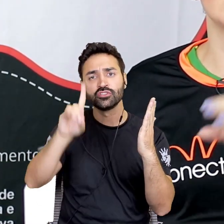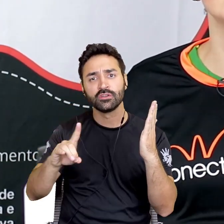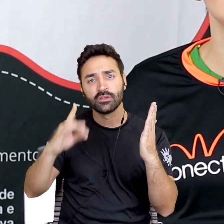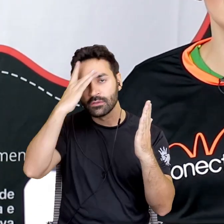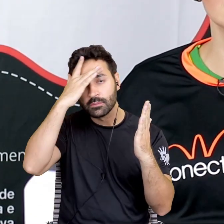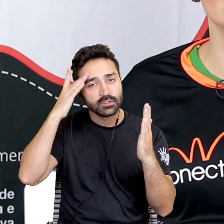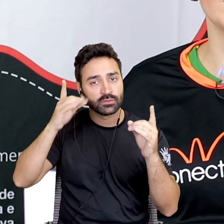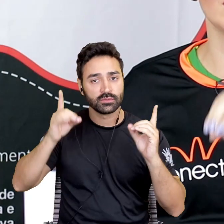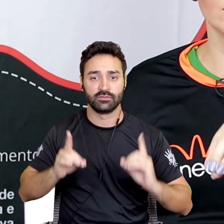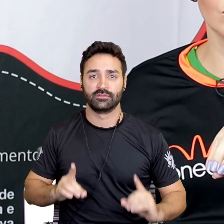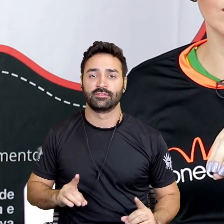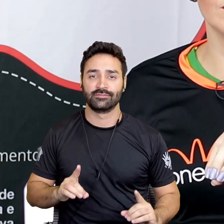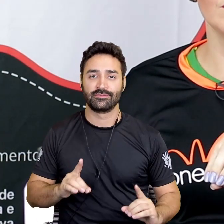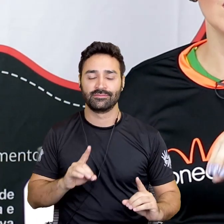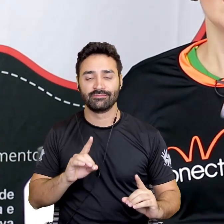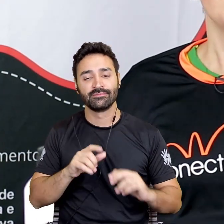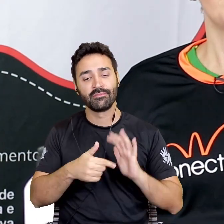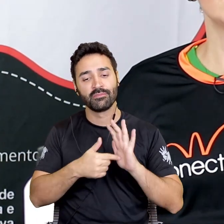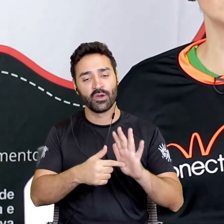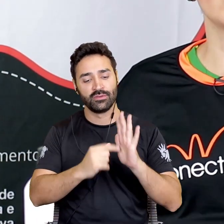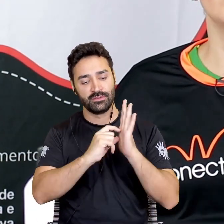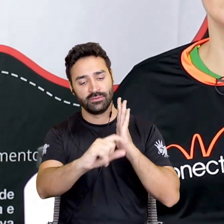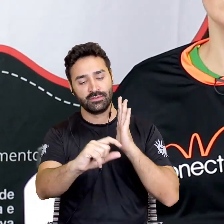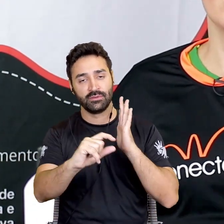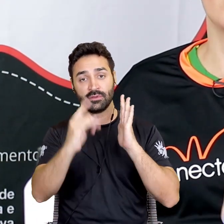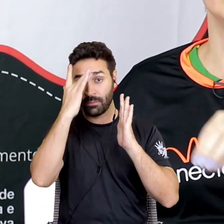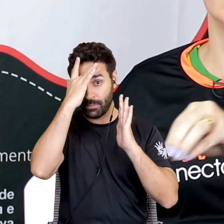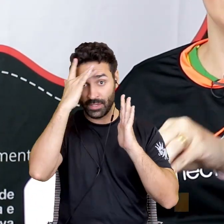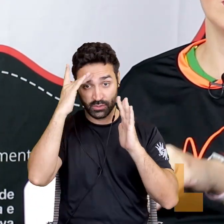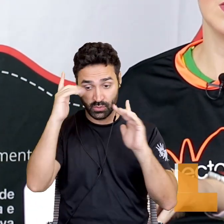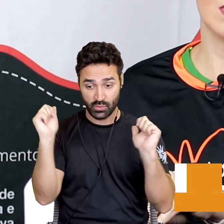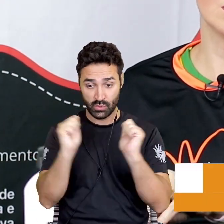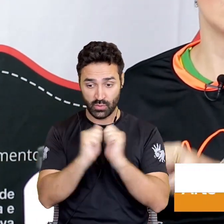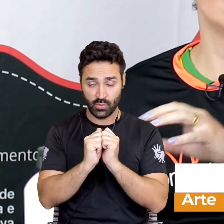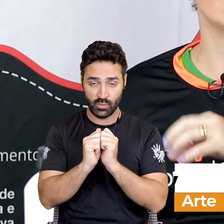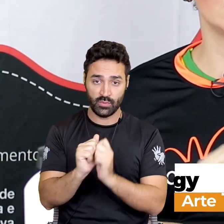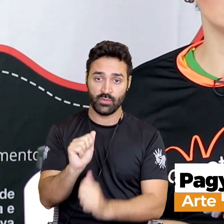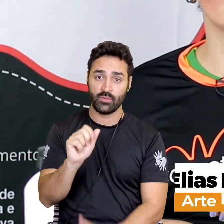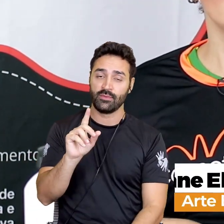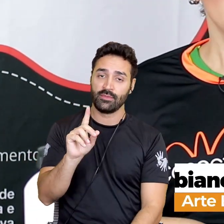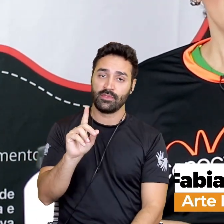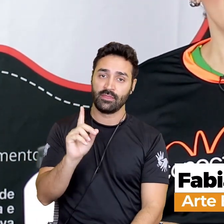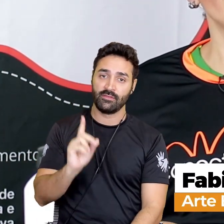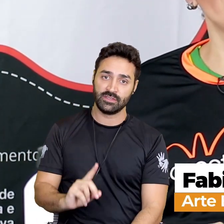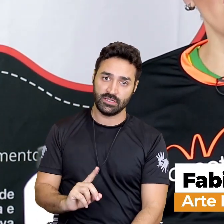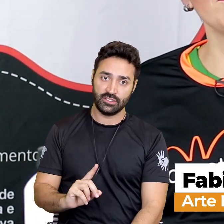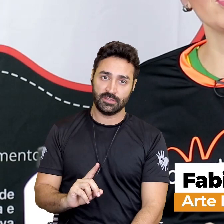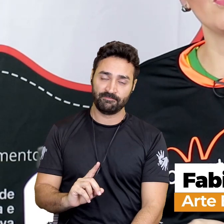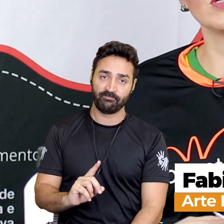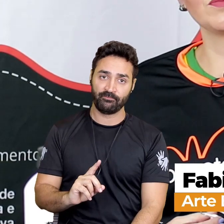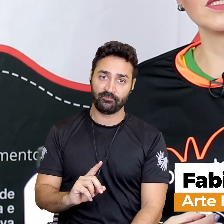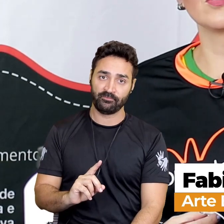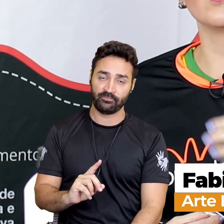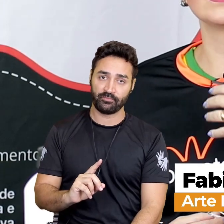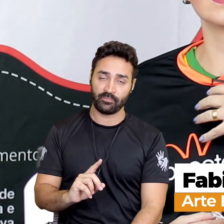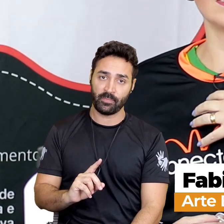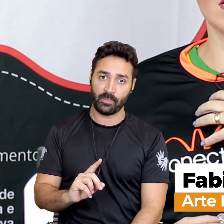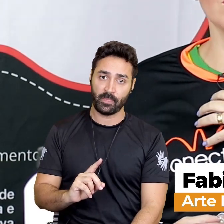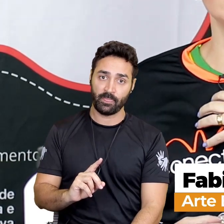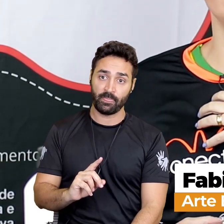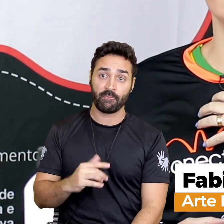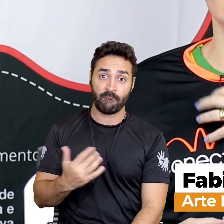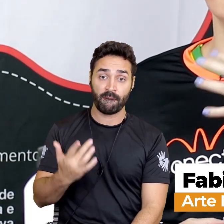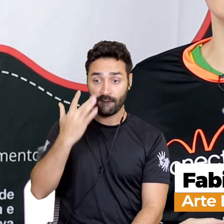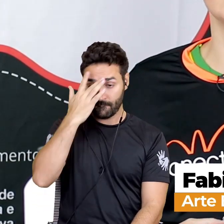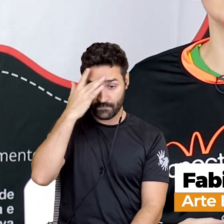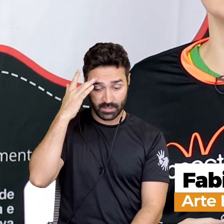deficiência e trazem essa nomenclatura. Pessoa com deficiência, ou seja, é a forma como as pessoas que têm